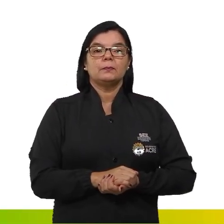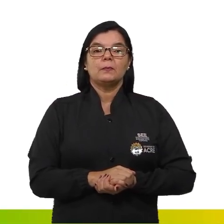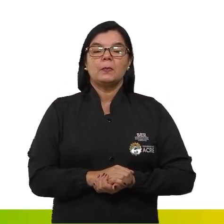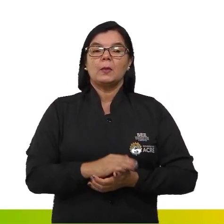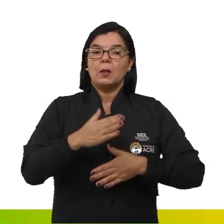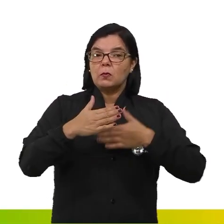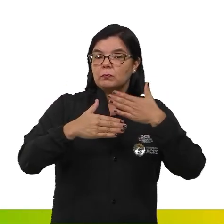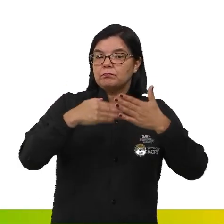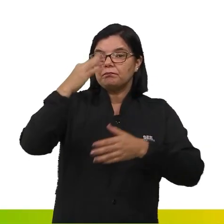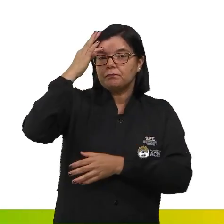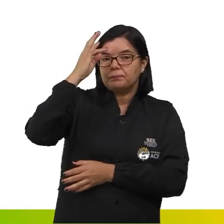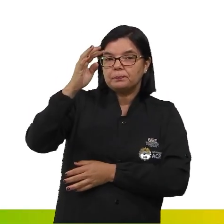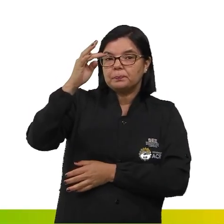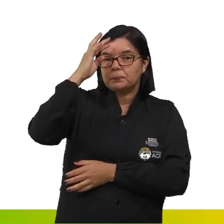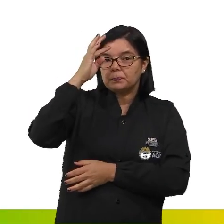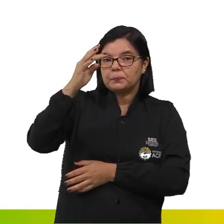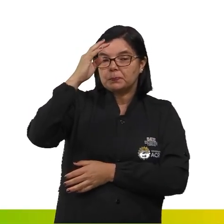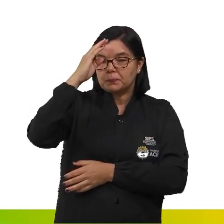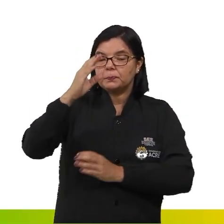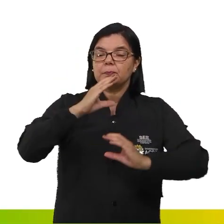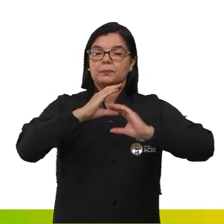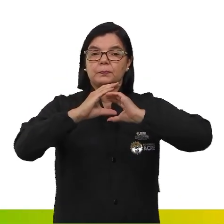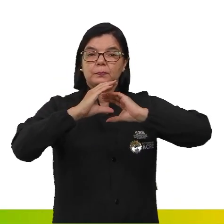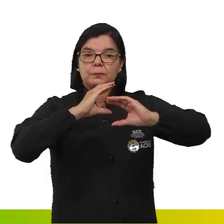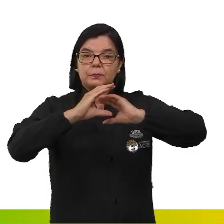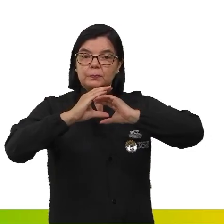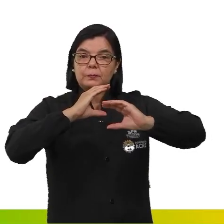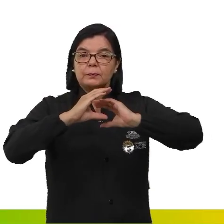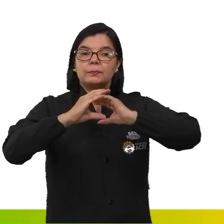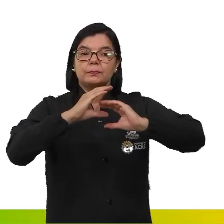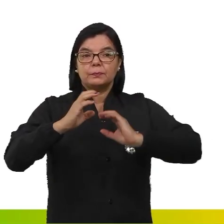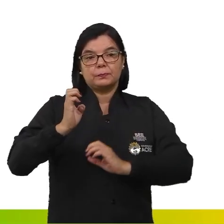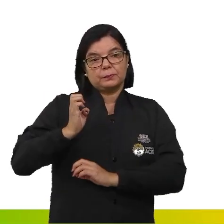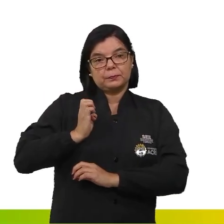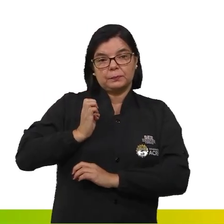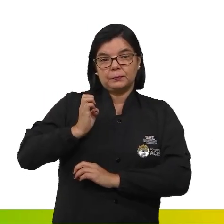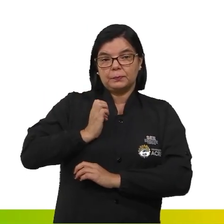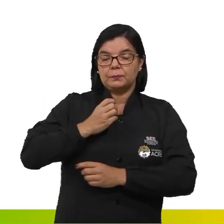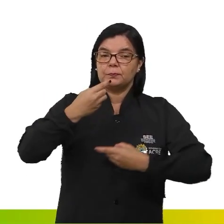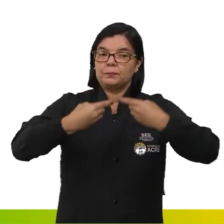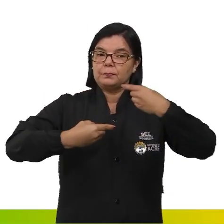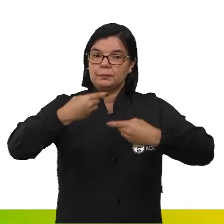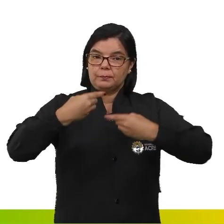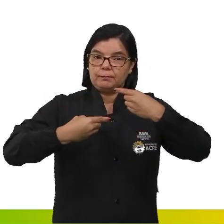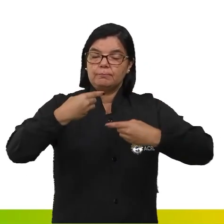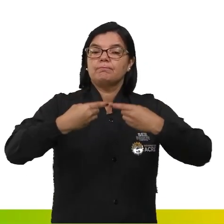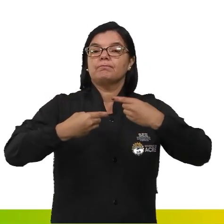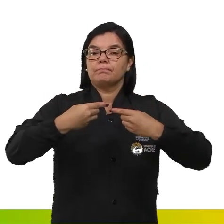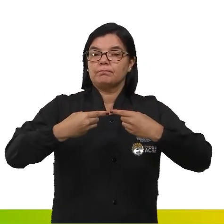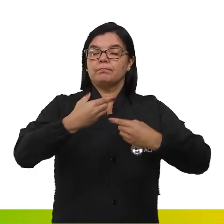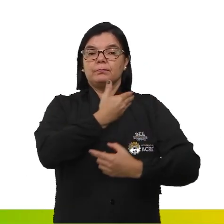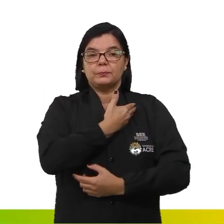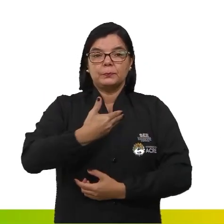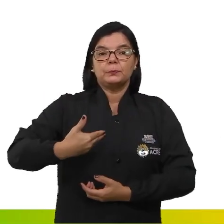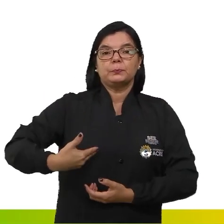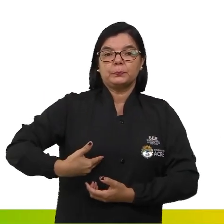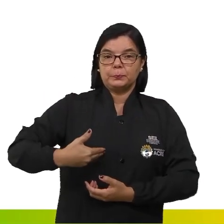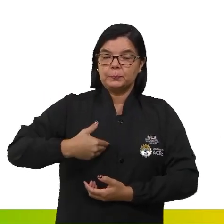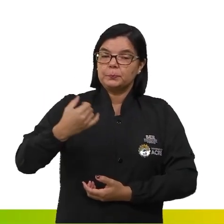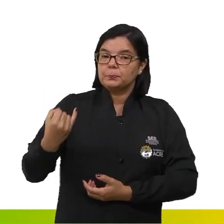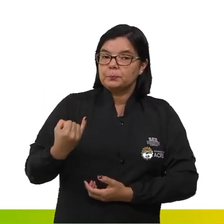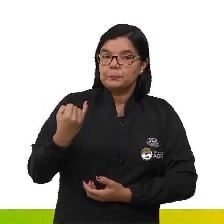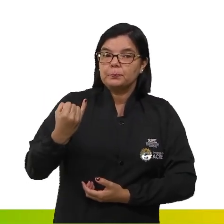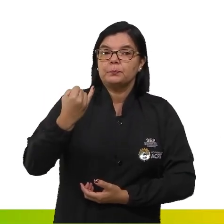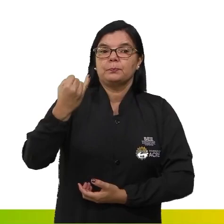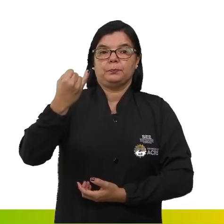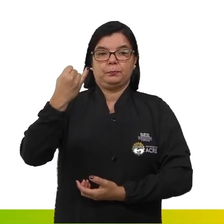Então, ele desenvolve a teoria da ação comunicativa, defendendo a ética do diálogo e o debate público como